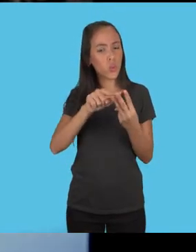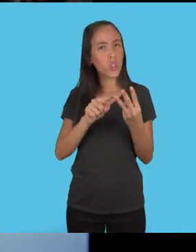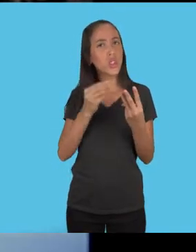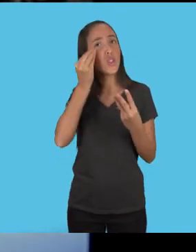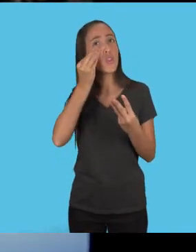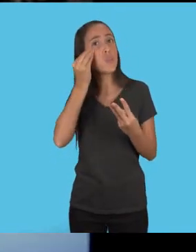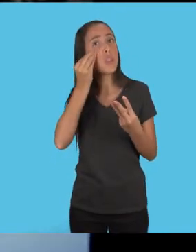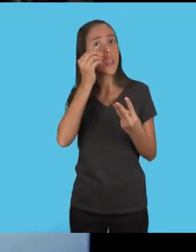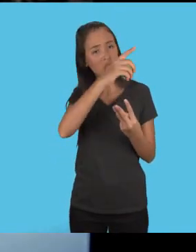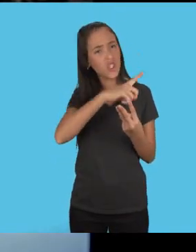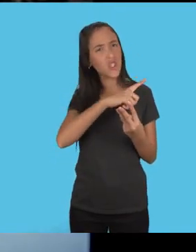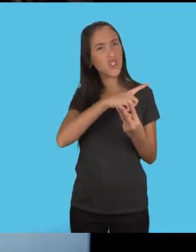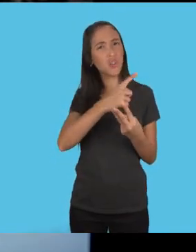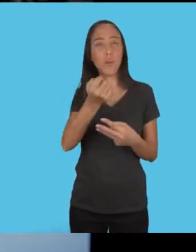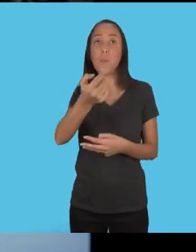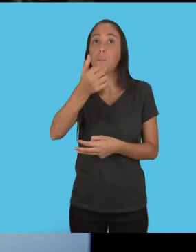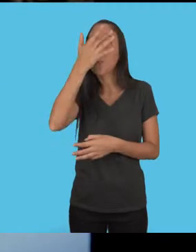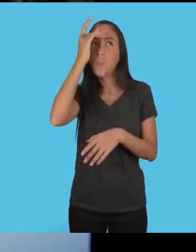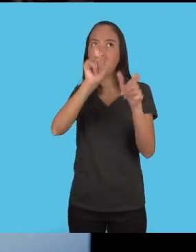que poucos têm.